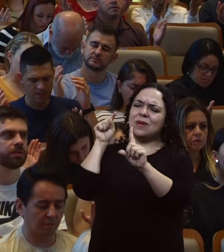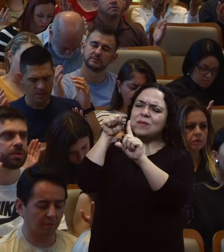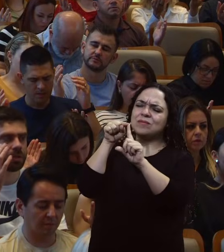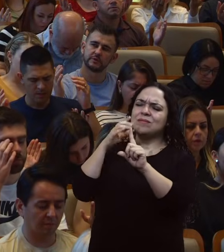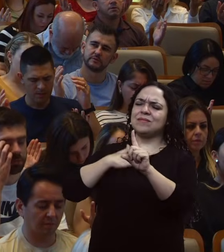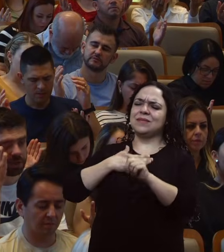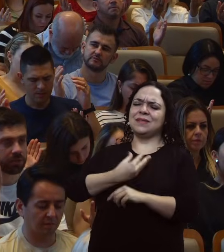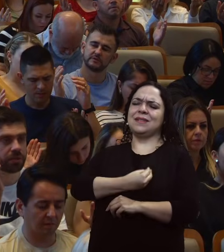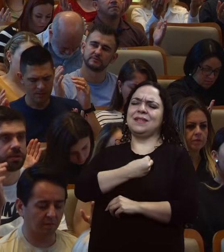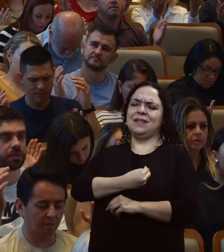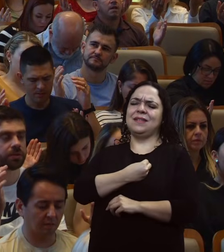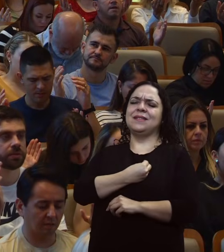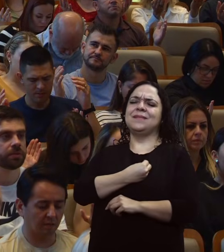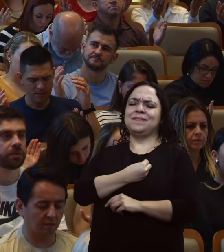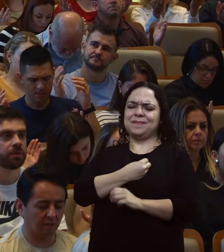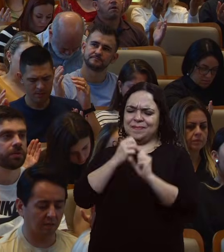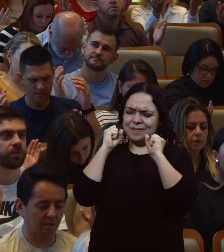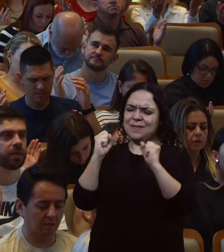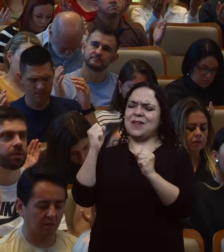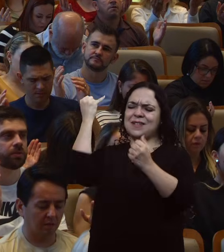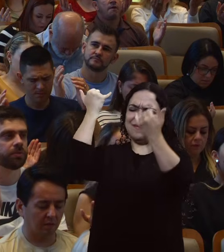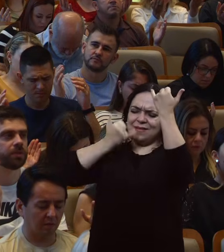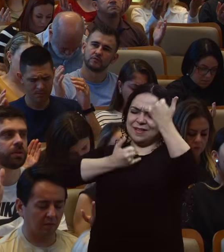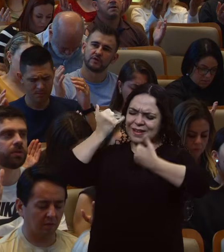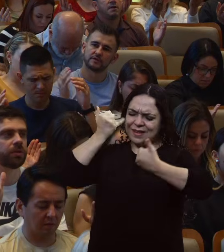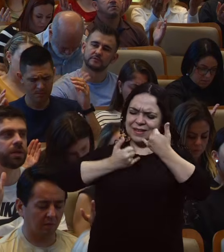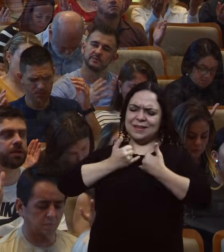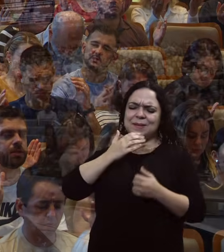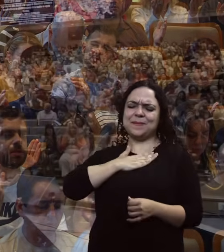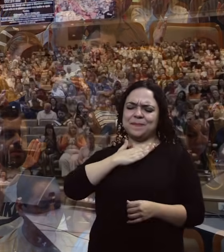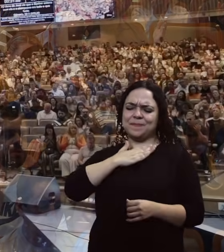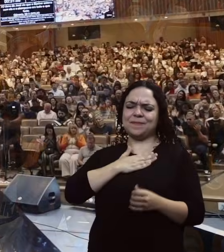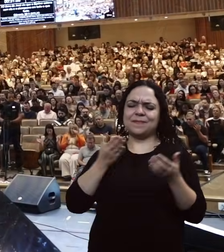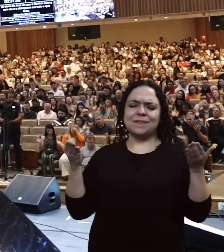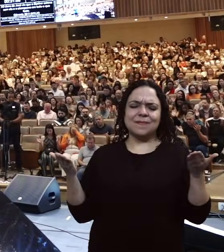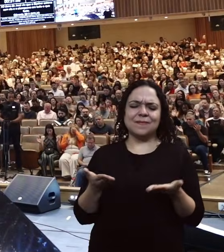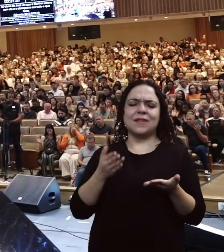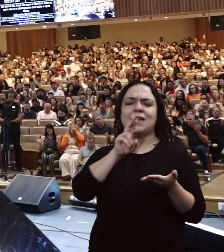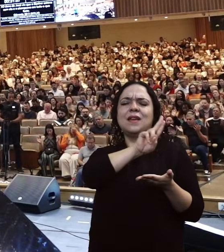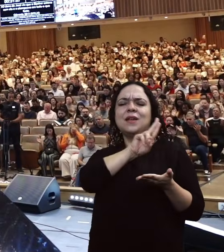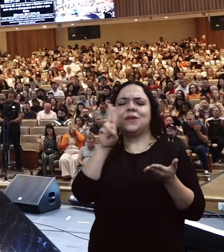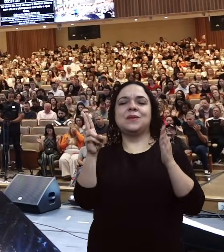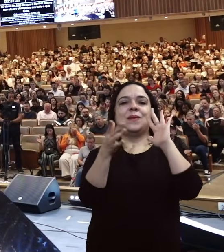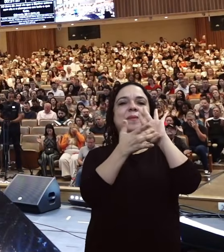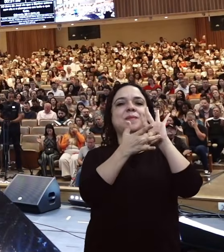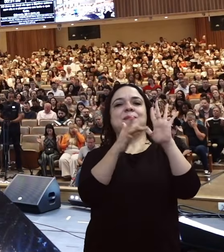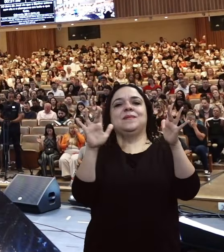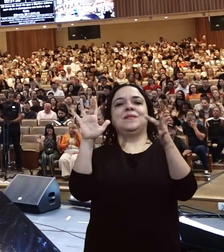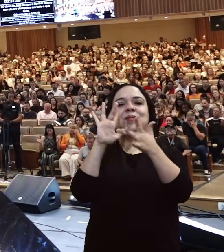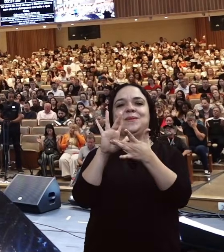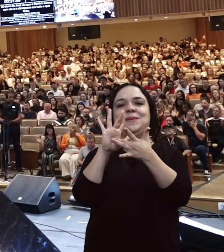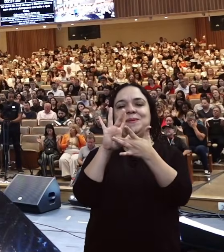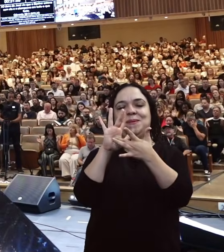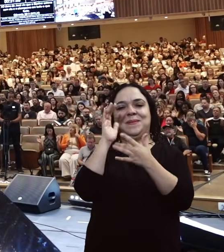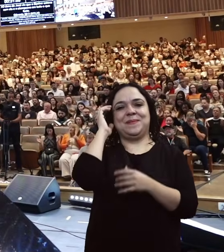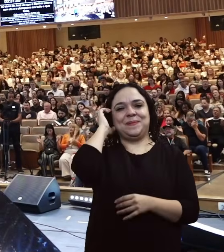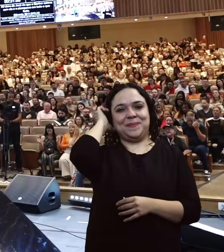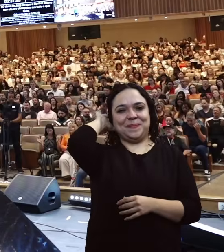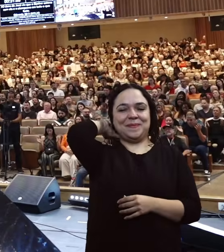minha vida. Fala comigo agora, em nome de